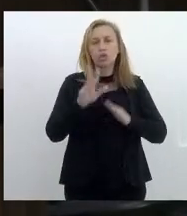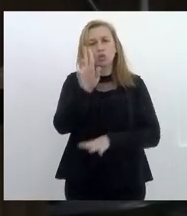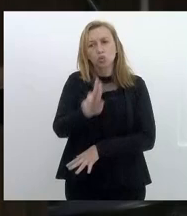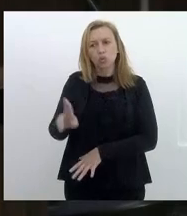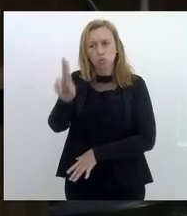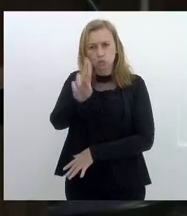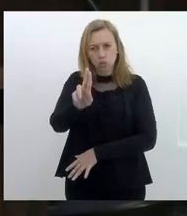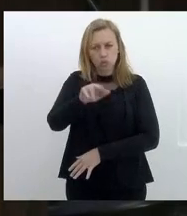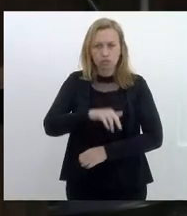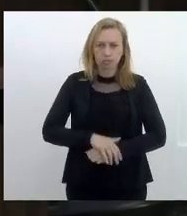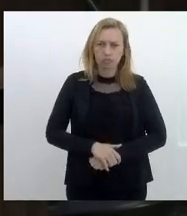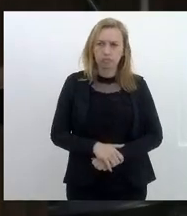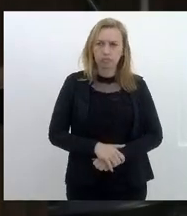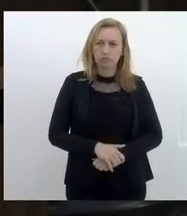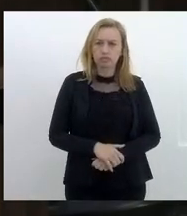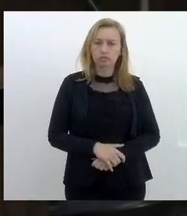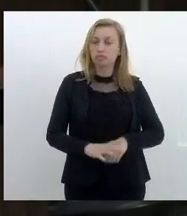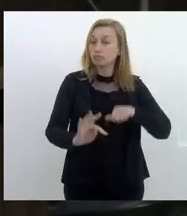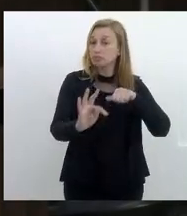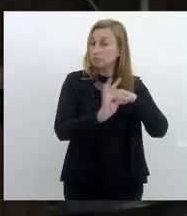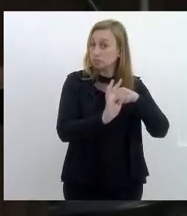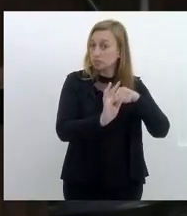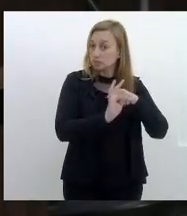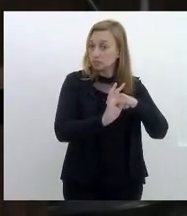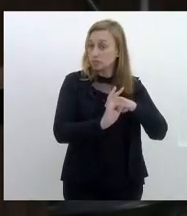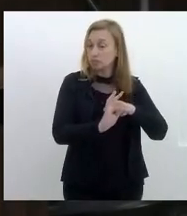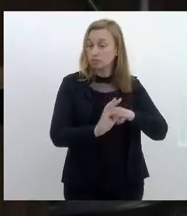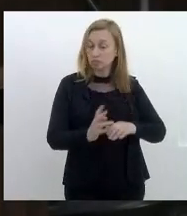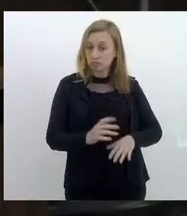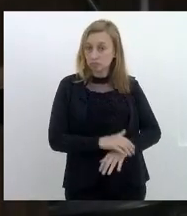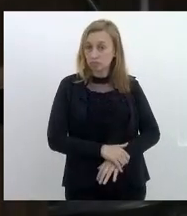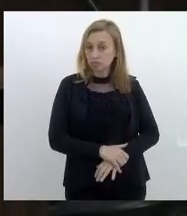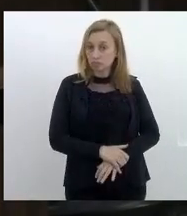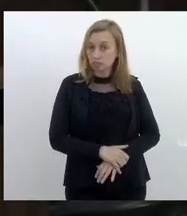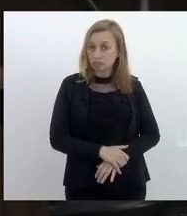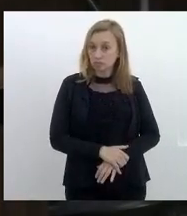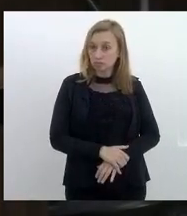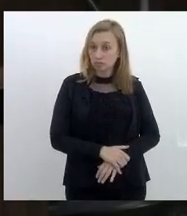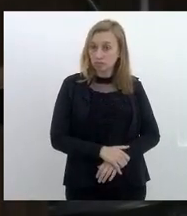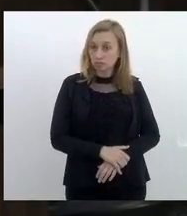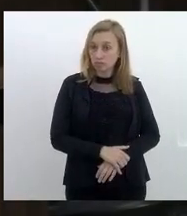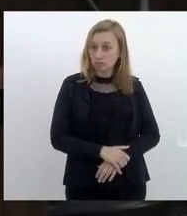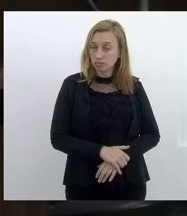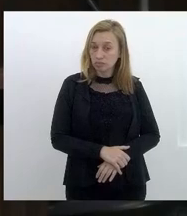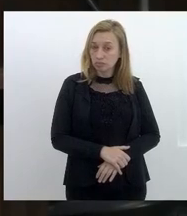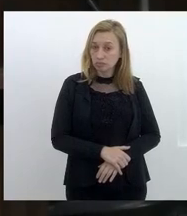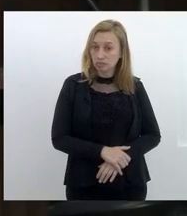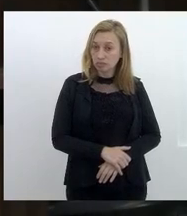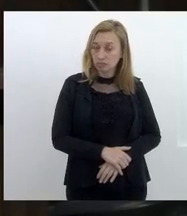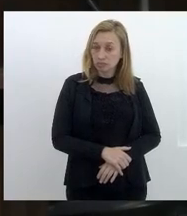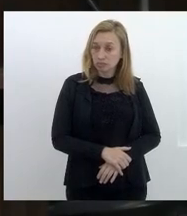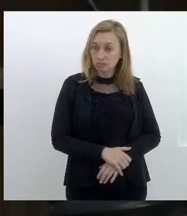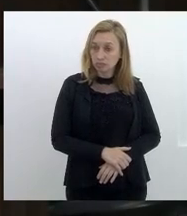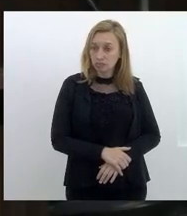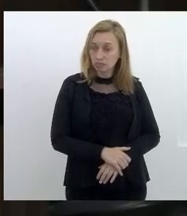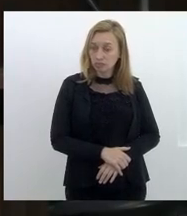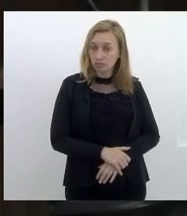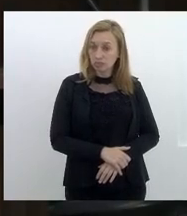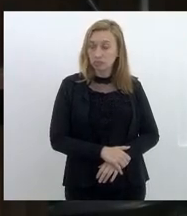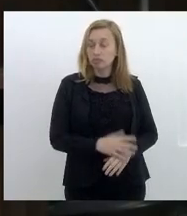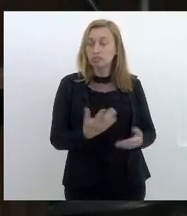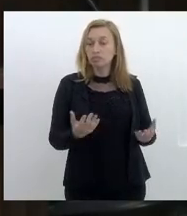uso da técnica como elemento da racionalidade instrumental